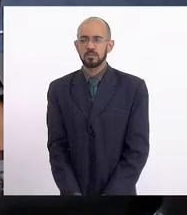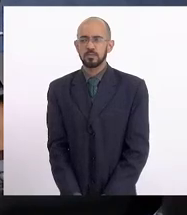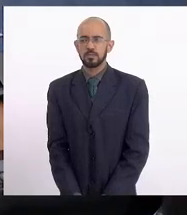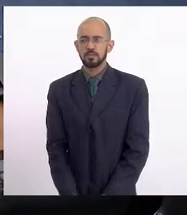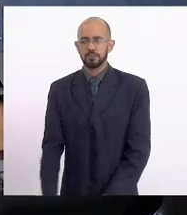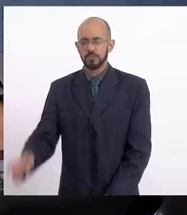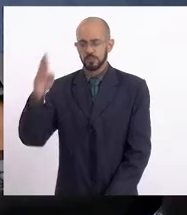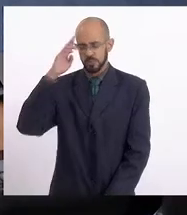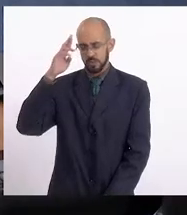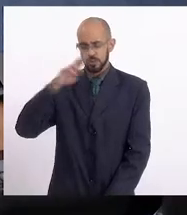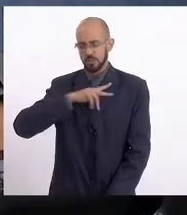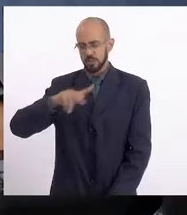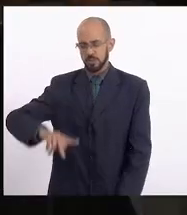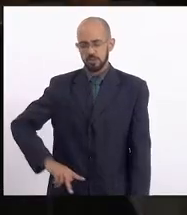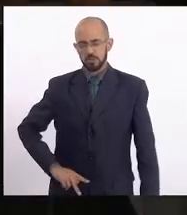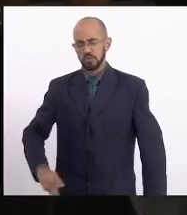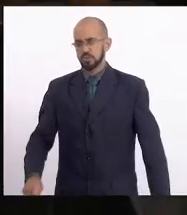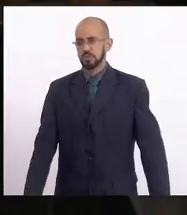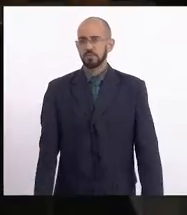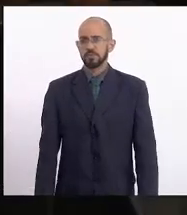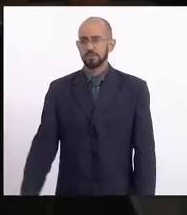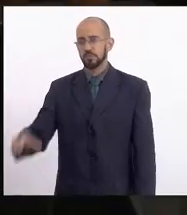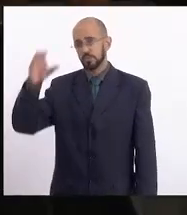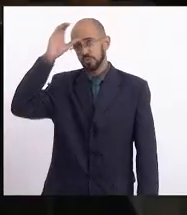Senhora Presidente, Tia Ju,